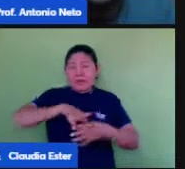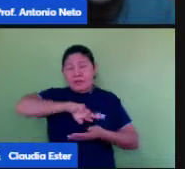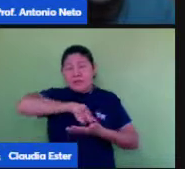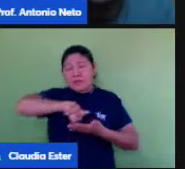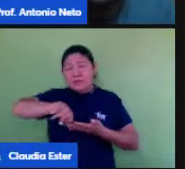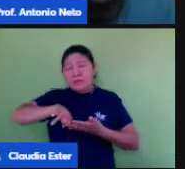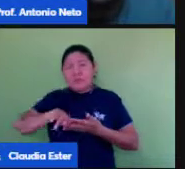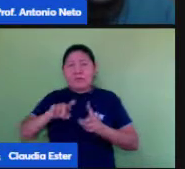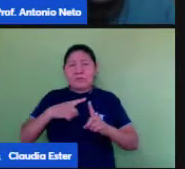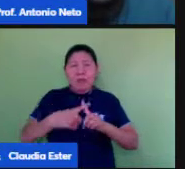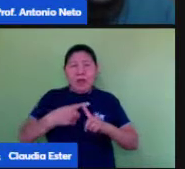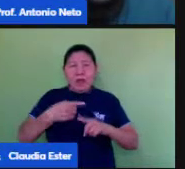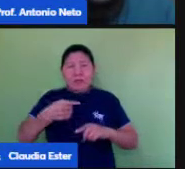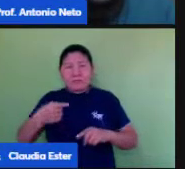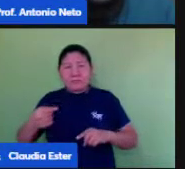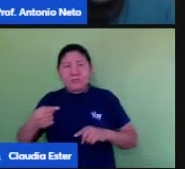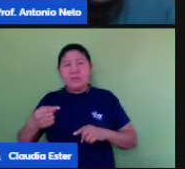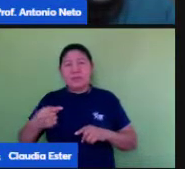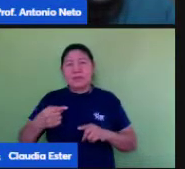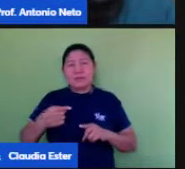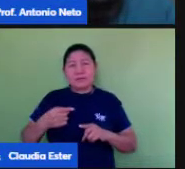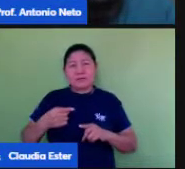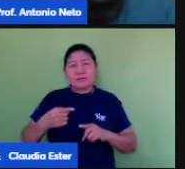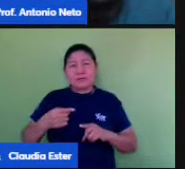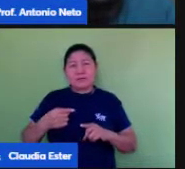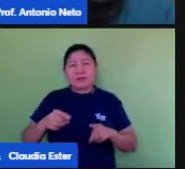multiplicação, adição de parcelas iguais,